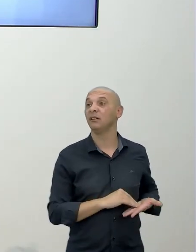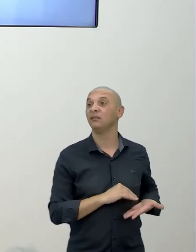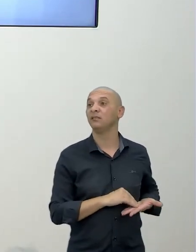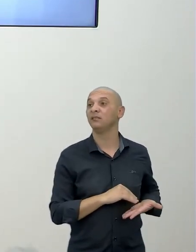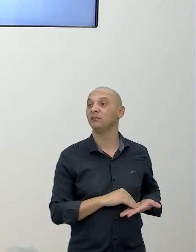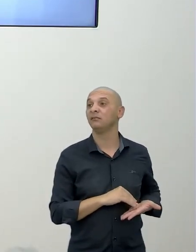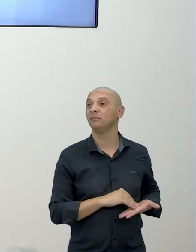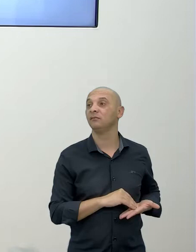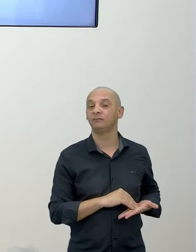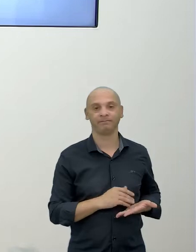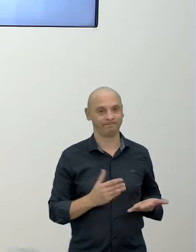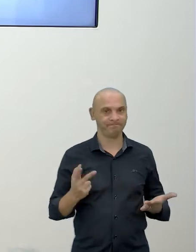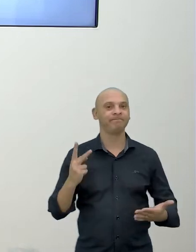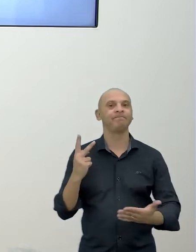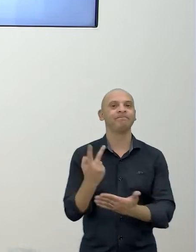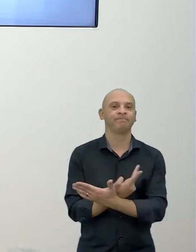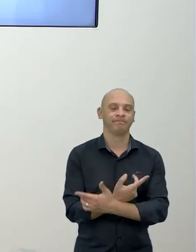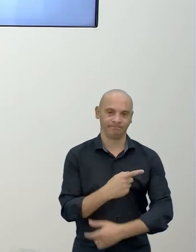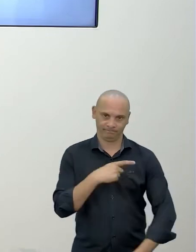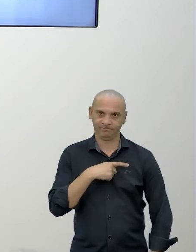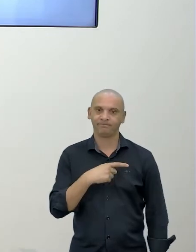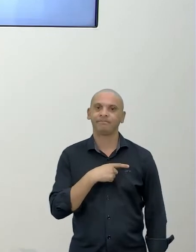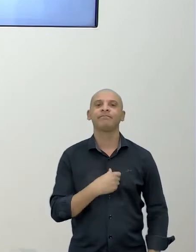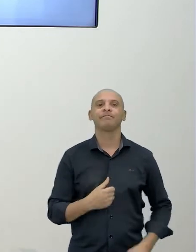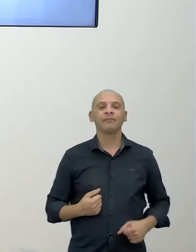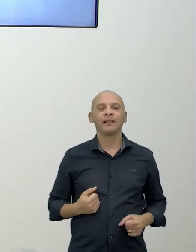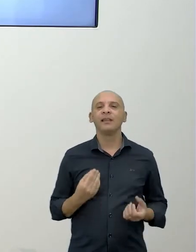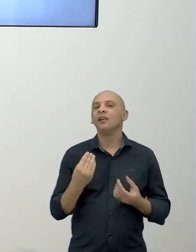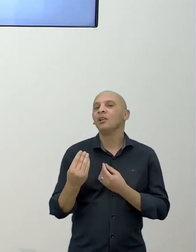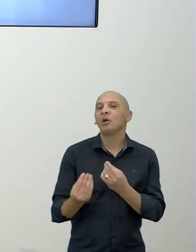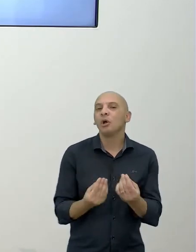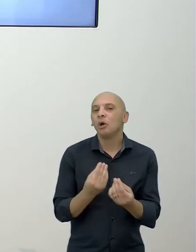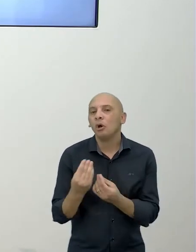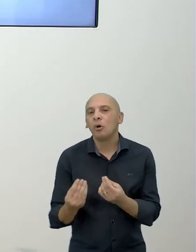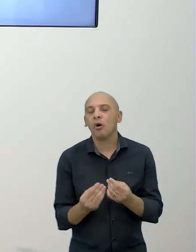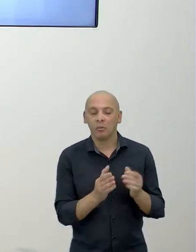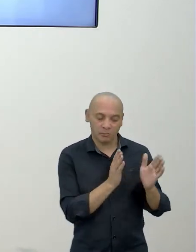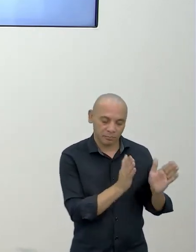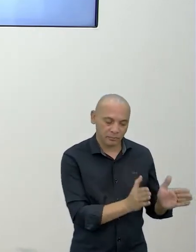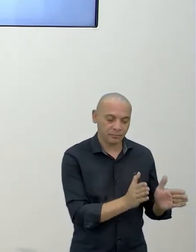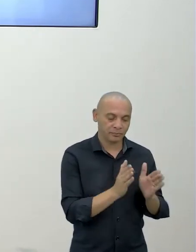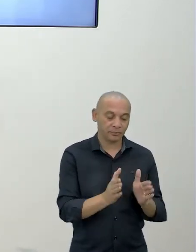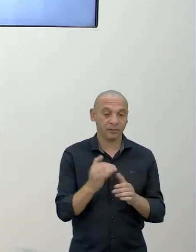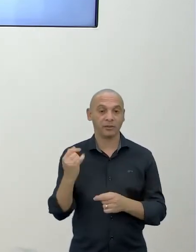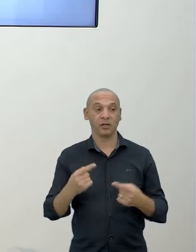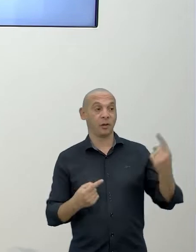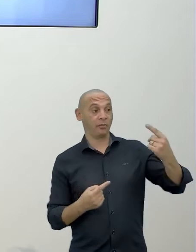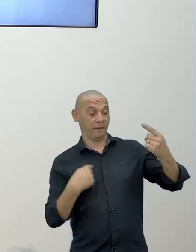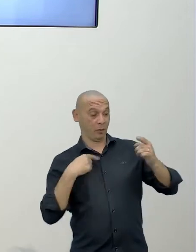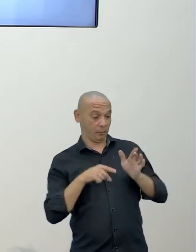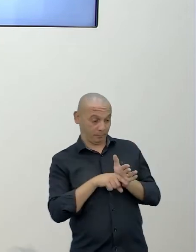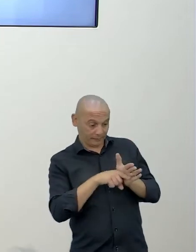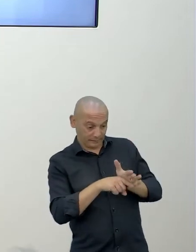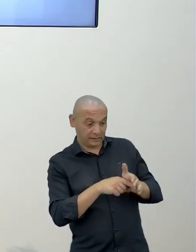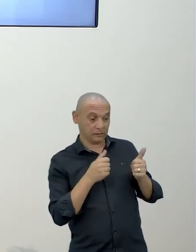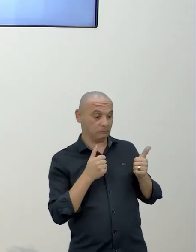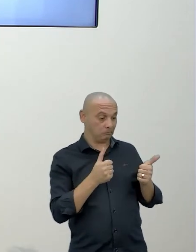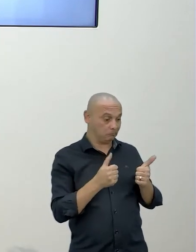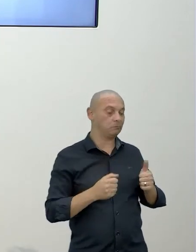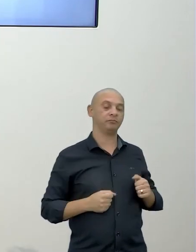bem esse tempo, às vezes você tem que entregar o trabalho e você nem terminou de fazer as entrevistas. Então é importante saber quando isso vai ser